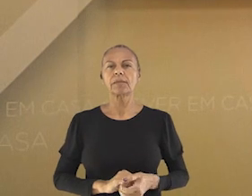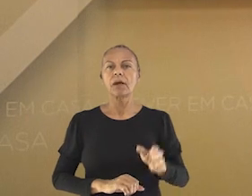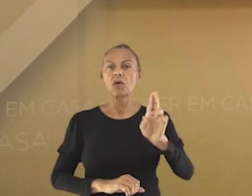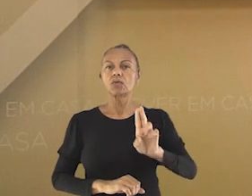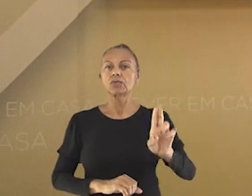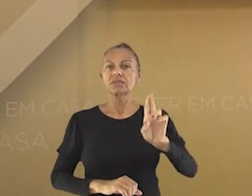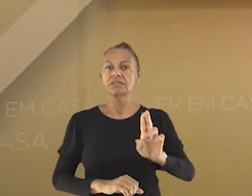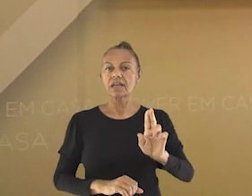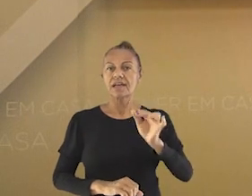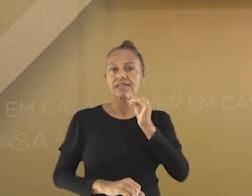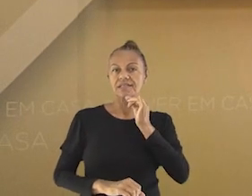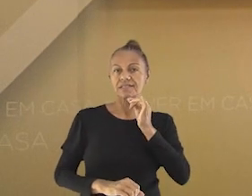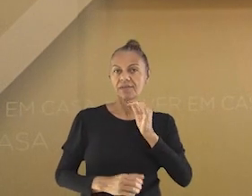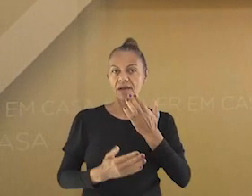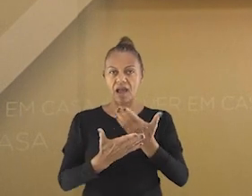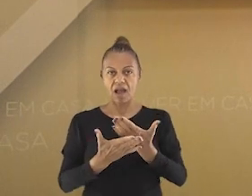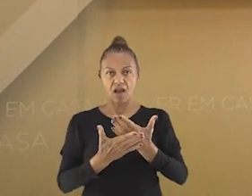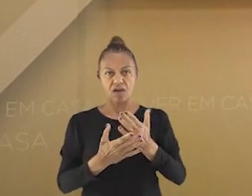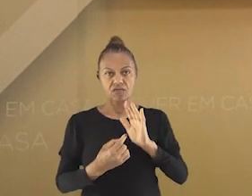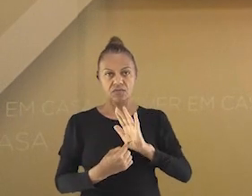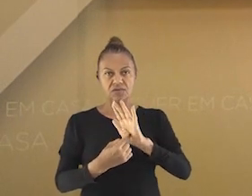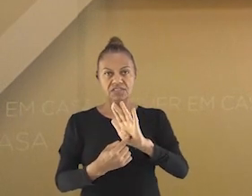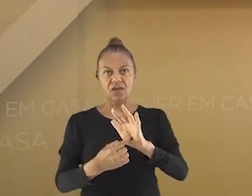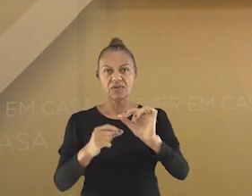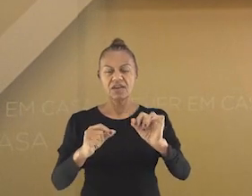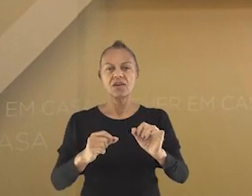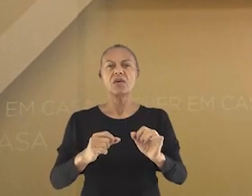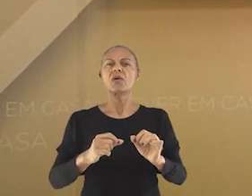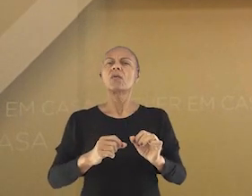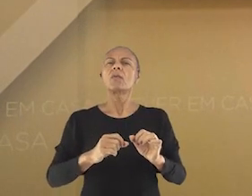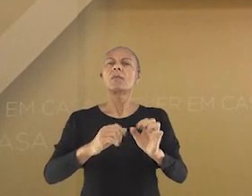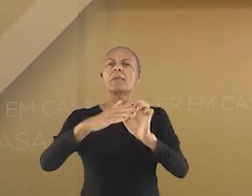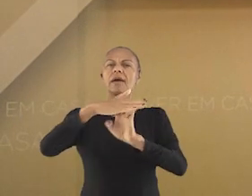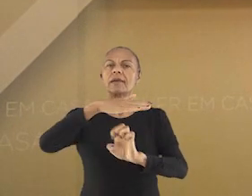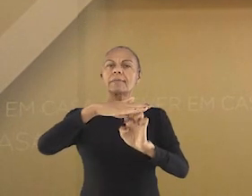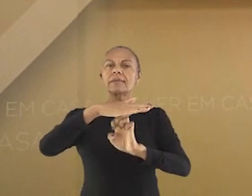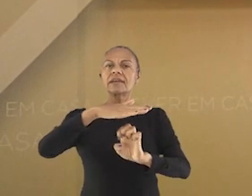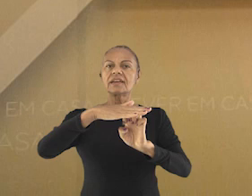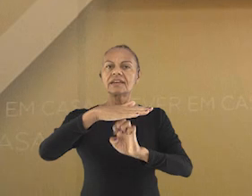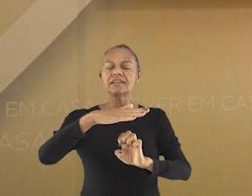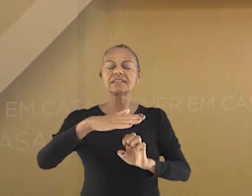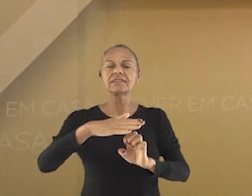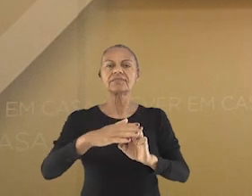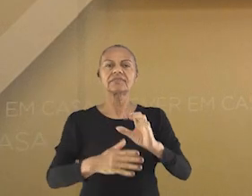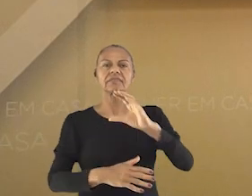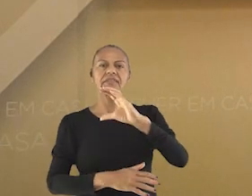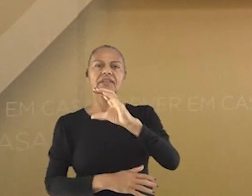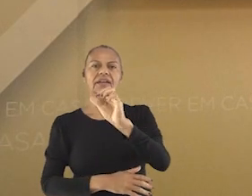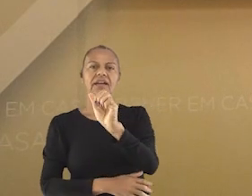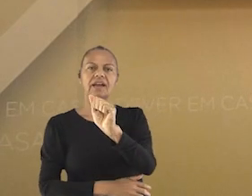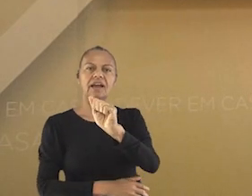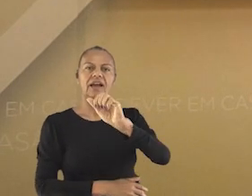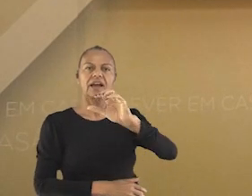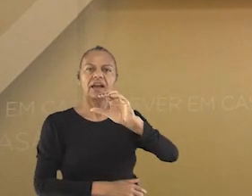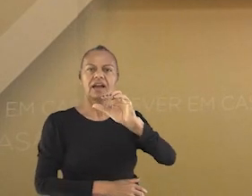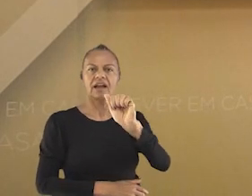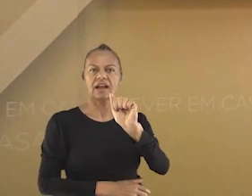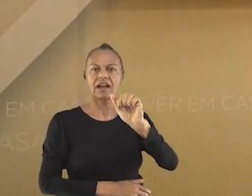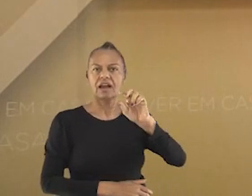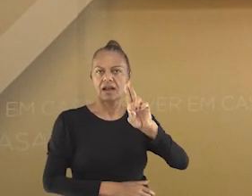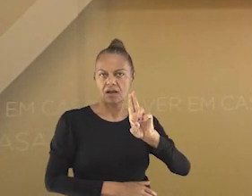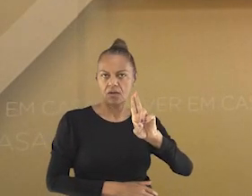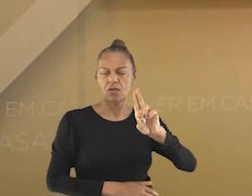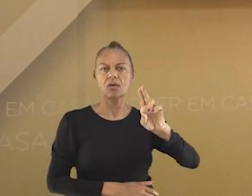Agora, para usar como exemplo em nossa aula, vamos falar da Cacau Show? É uma empresa brasileira